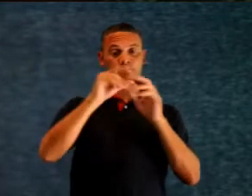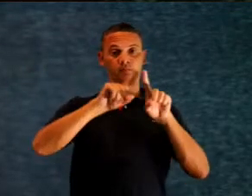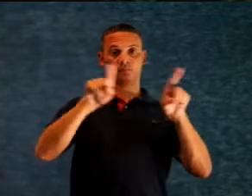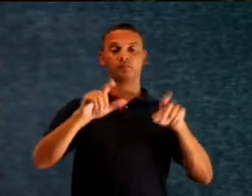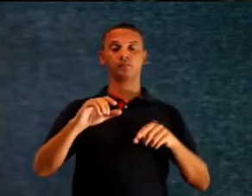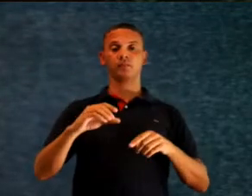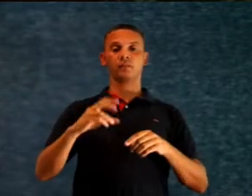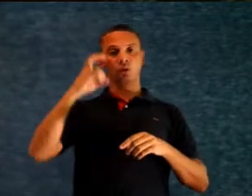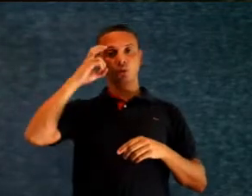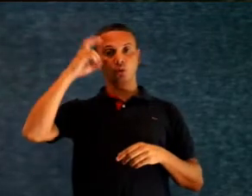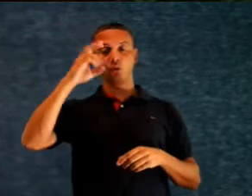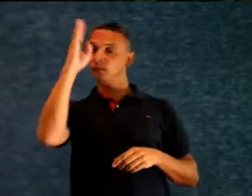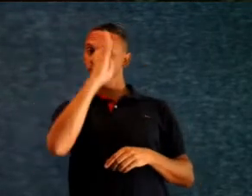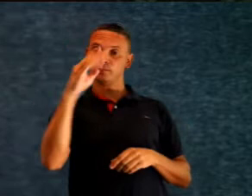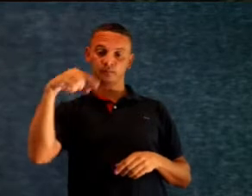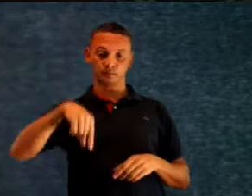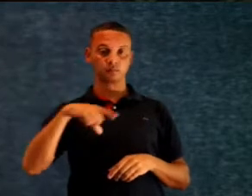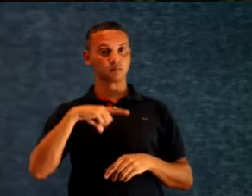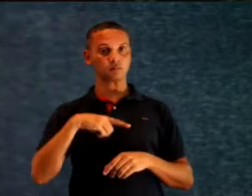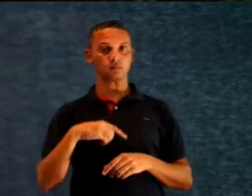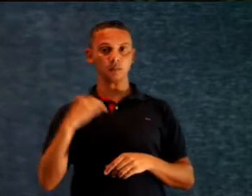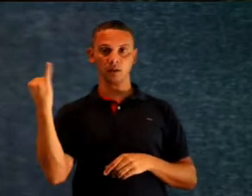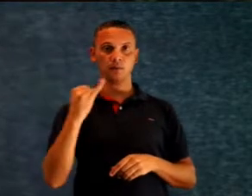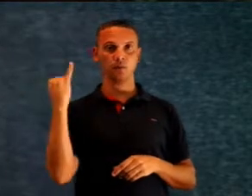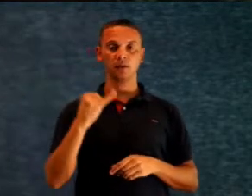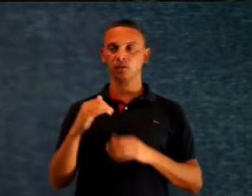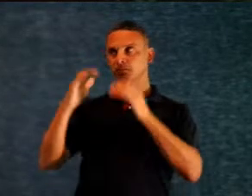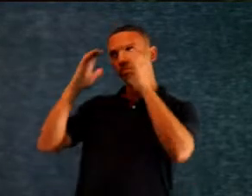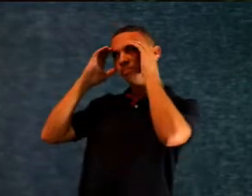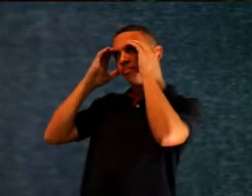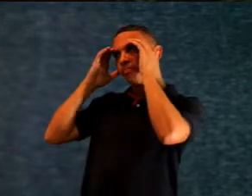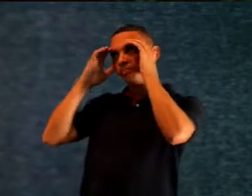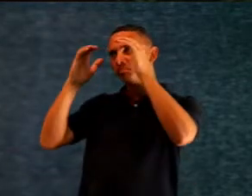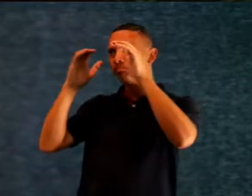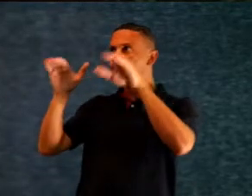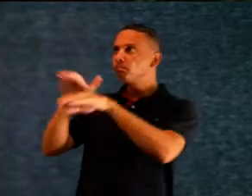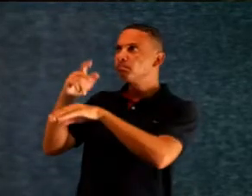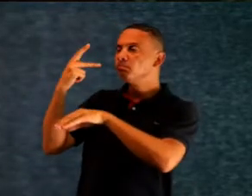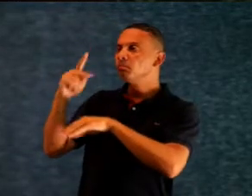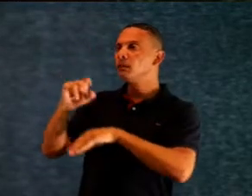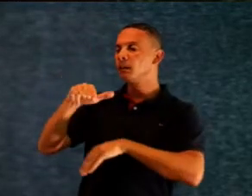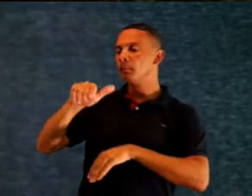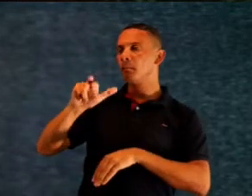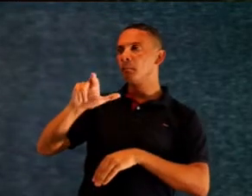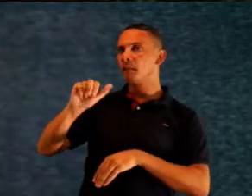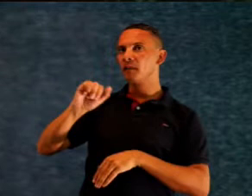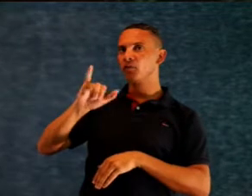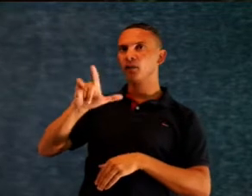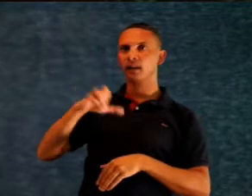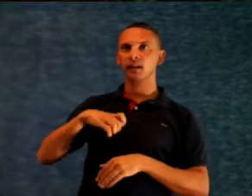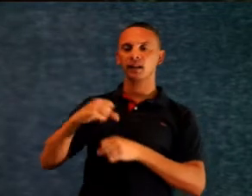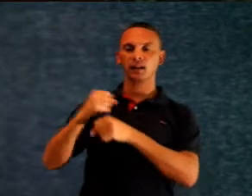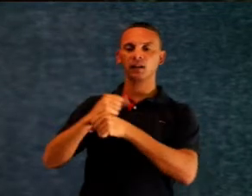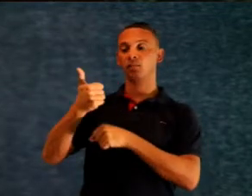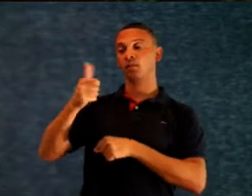cultura brasileira deve à cronista o valioso trabalho que exerceu como diretora de 1976